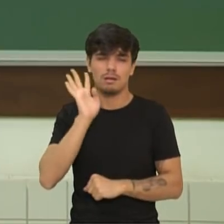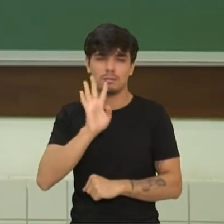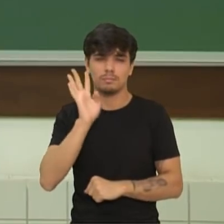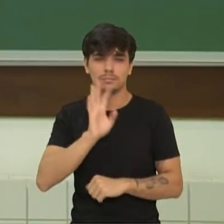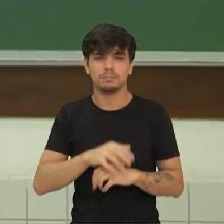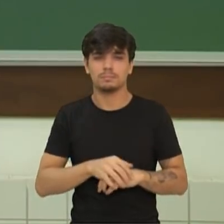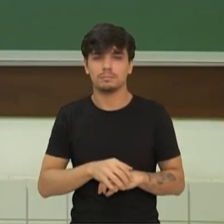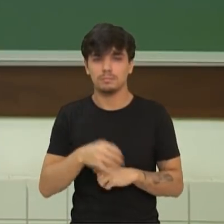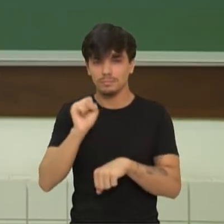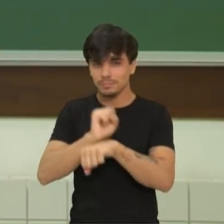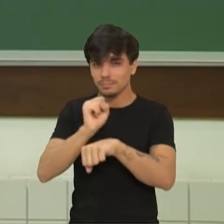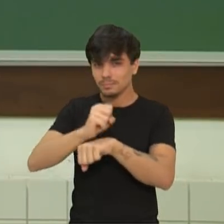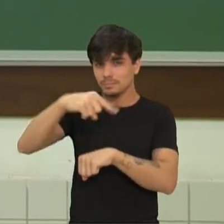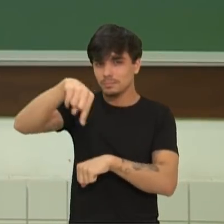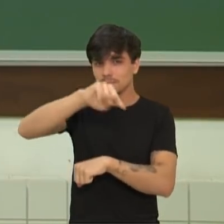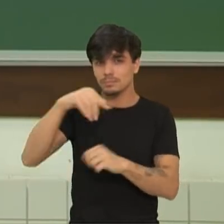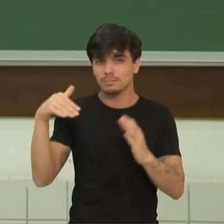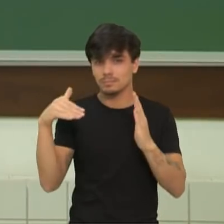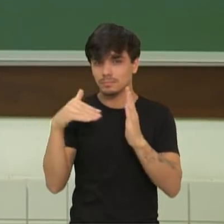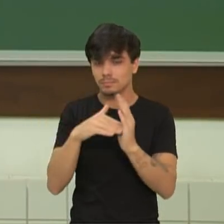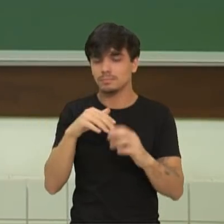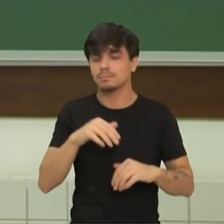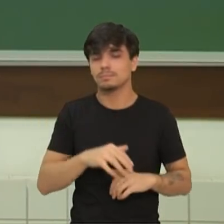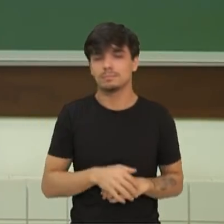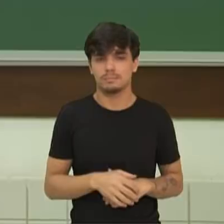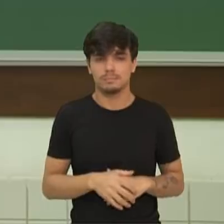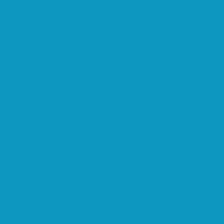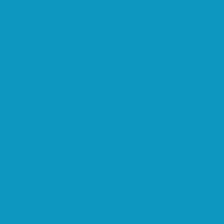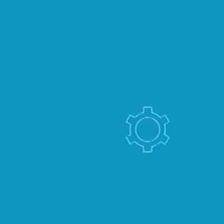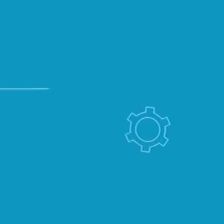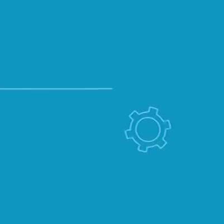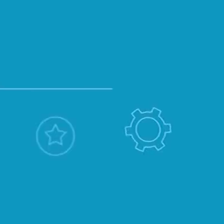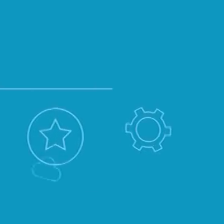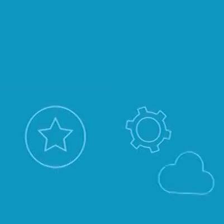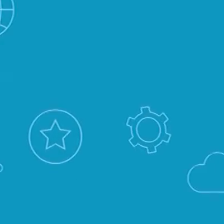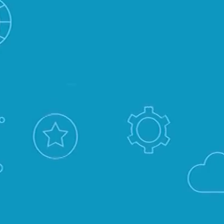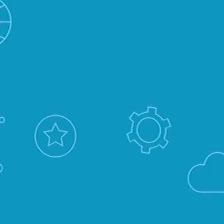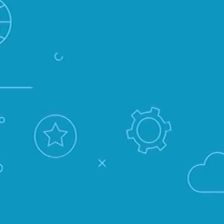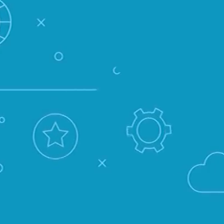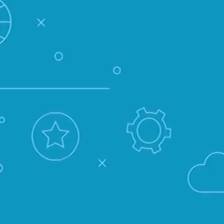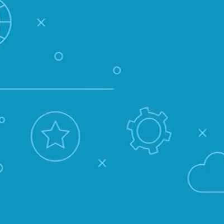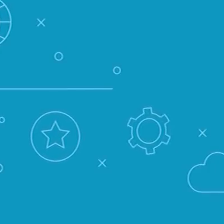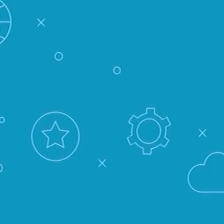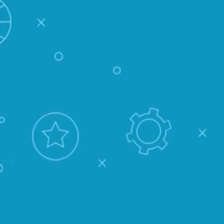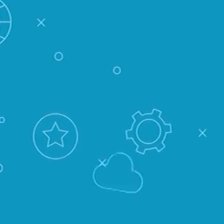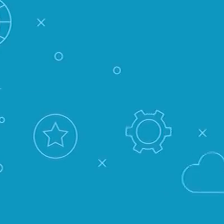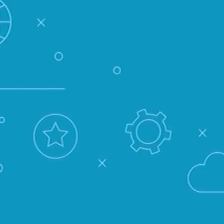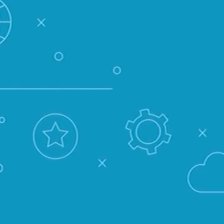Espero vocês. Até lá!